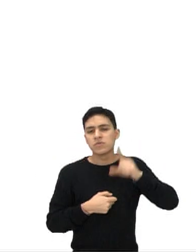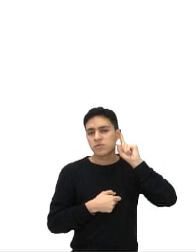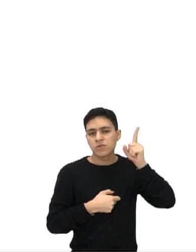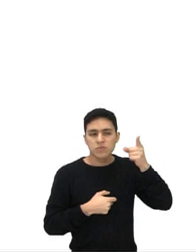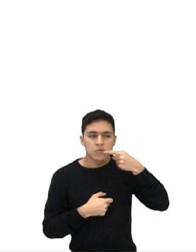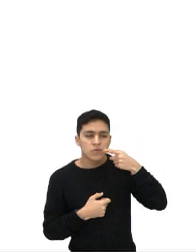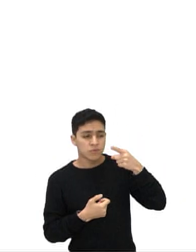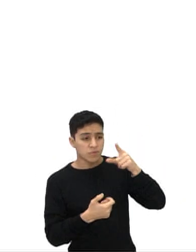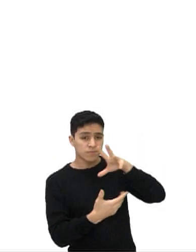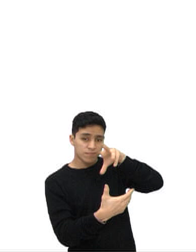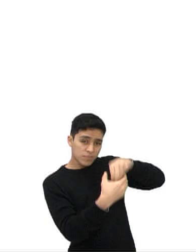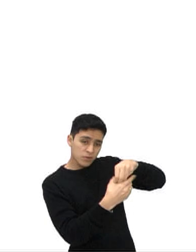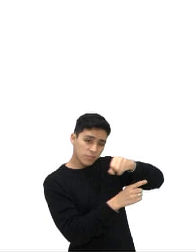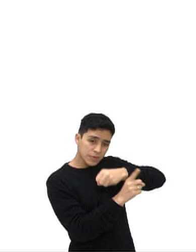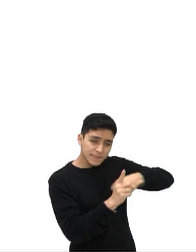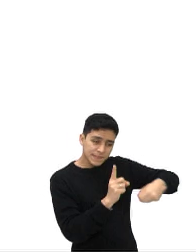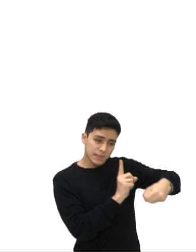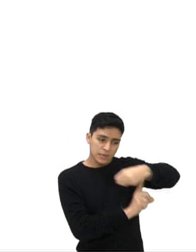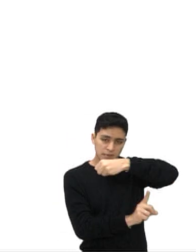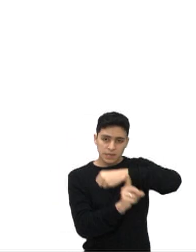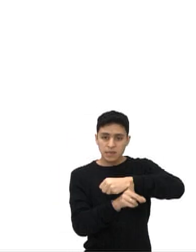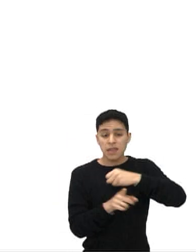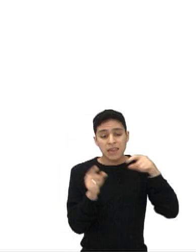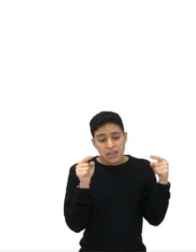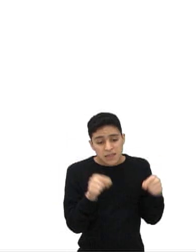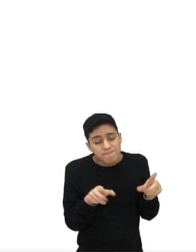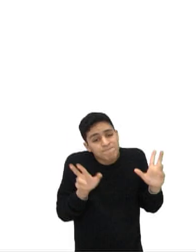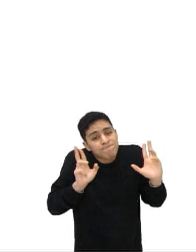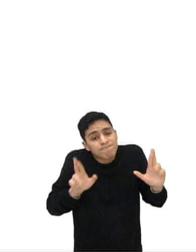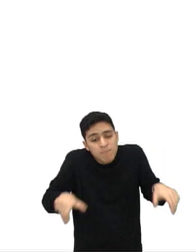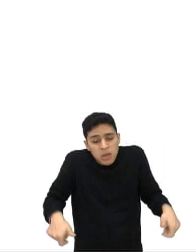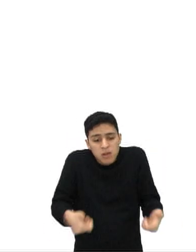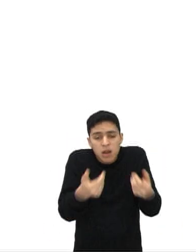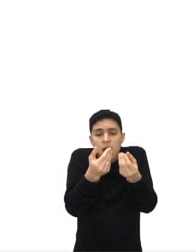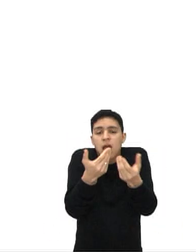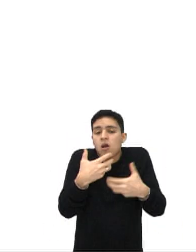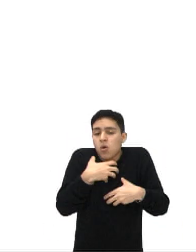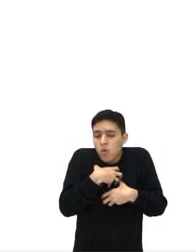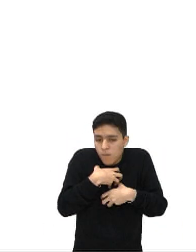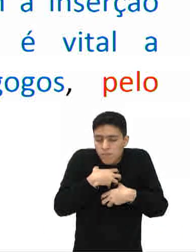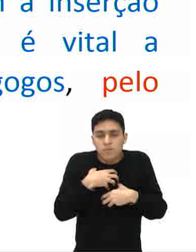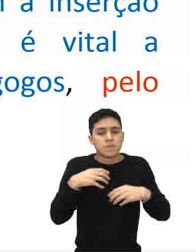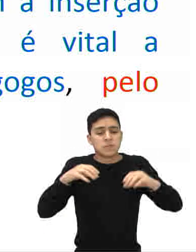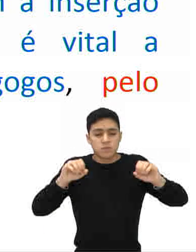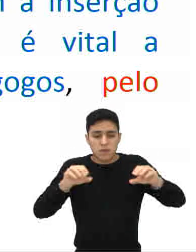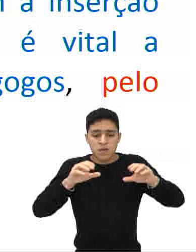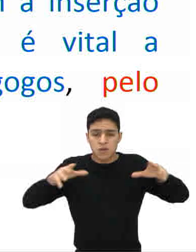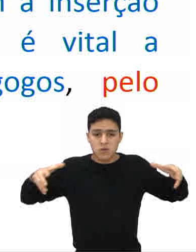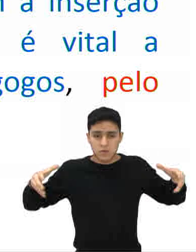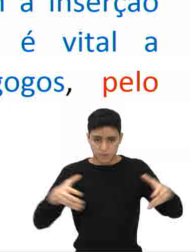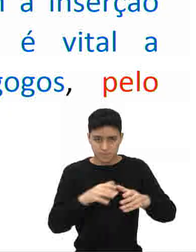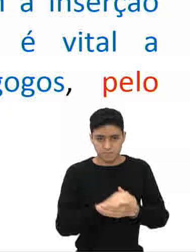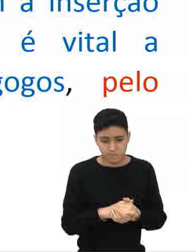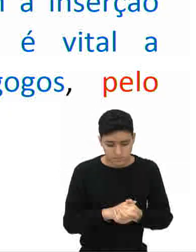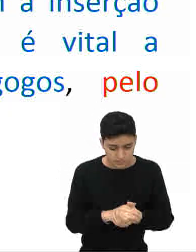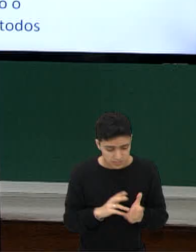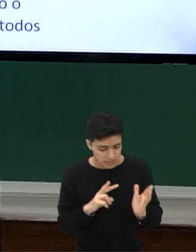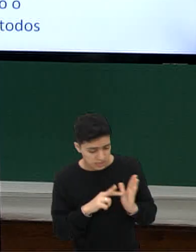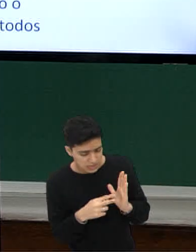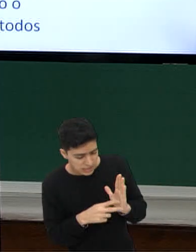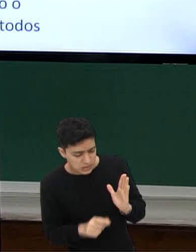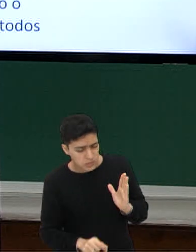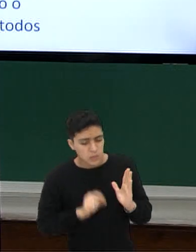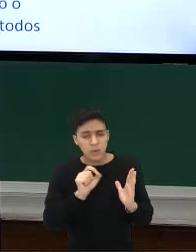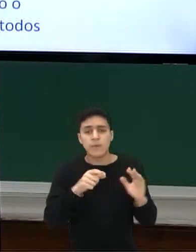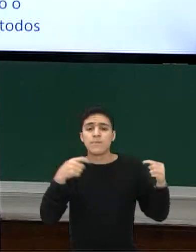membros, espera-se promover uma melhora das condições educacionais e sociais desse grupo. Isso tudo é o que deve